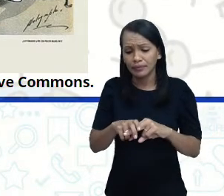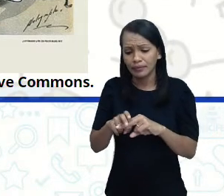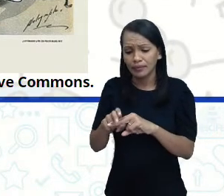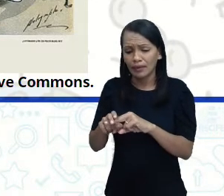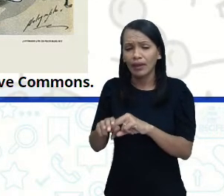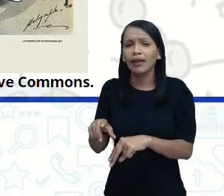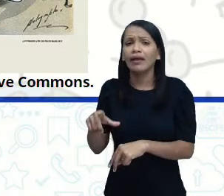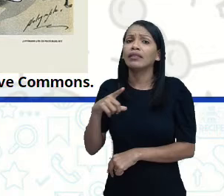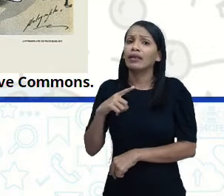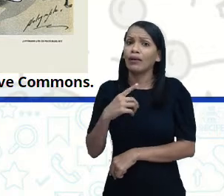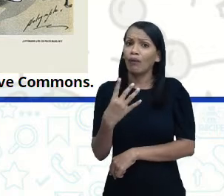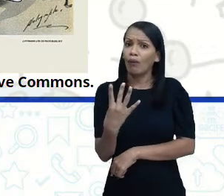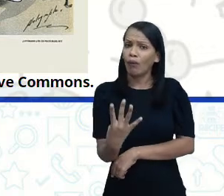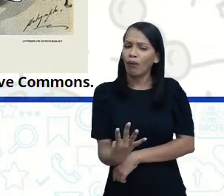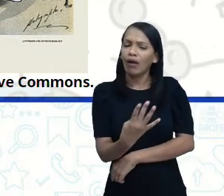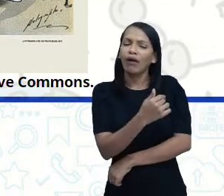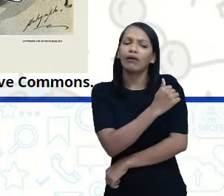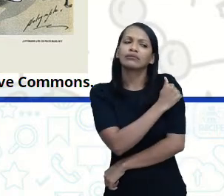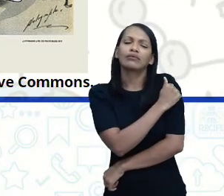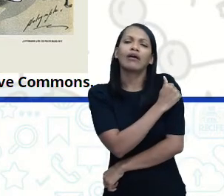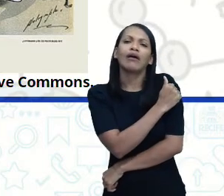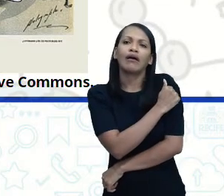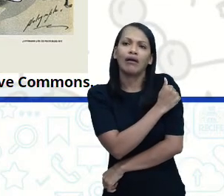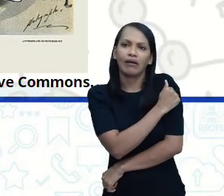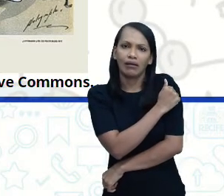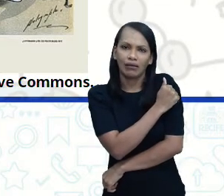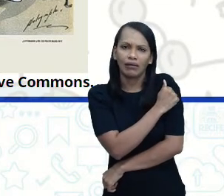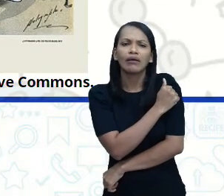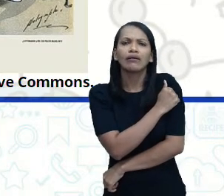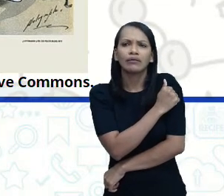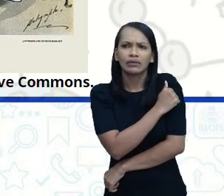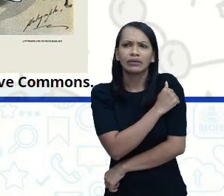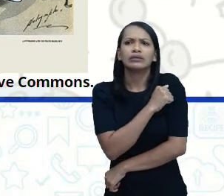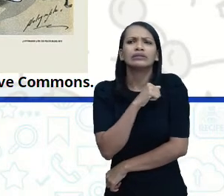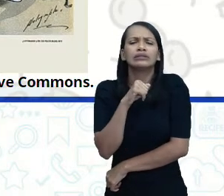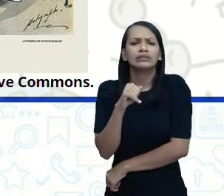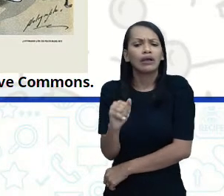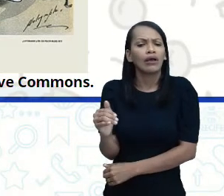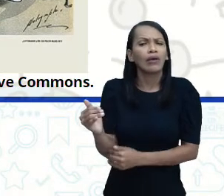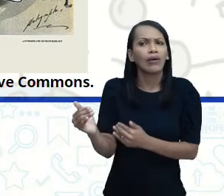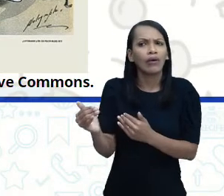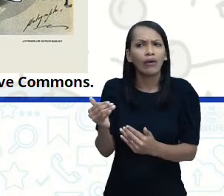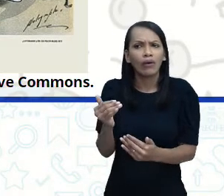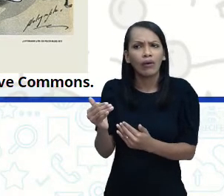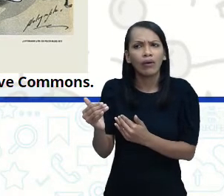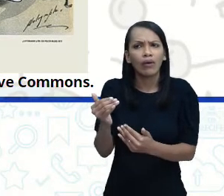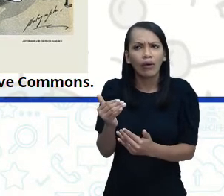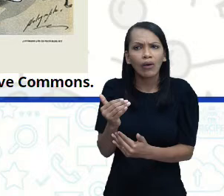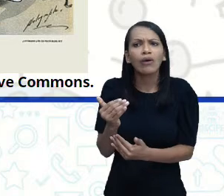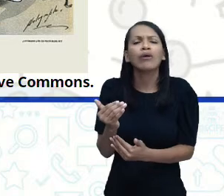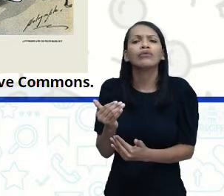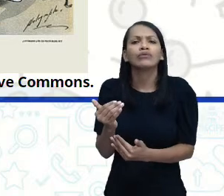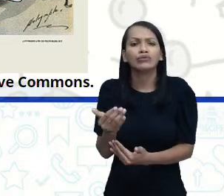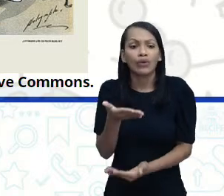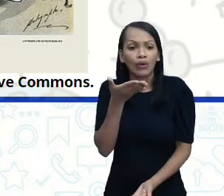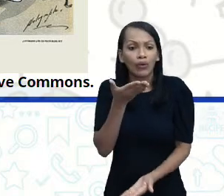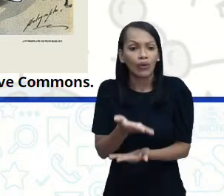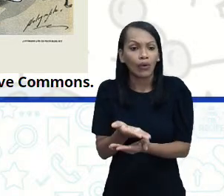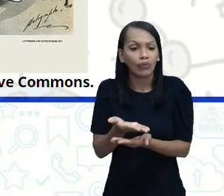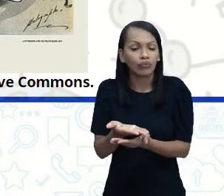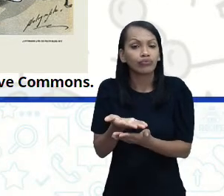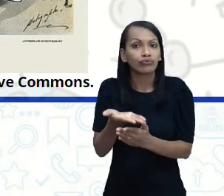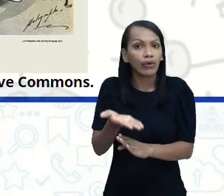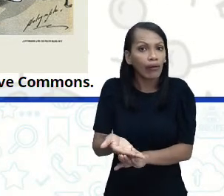tem 4 estudantes, né? Que se comparados, né, com os estudantes que estão sentados